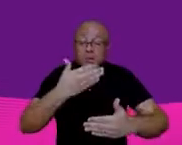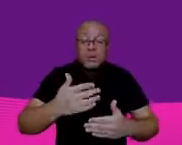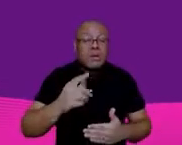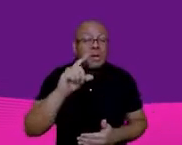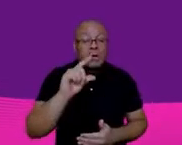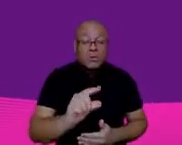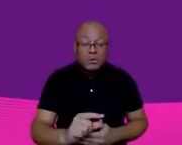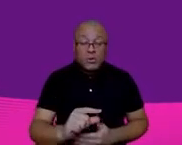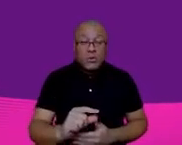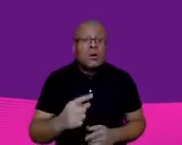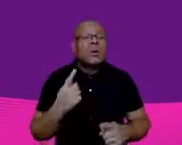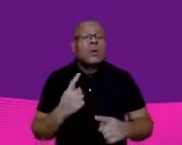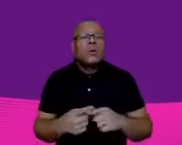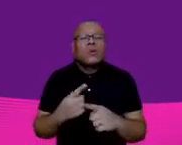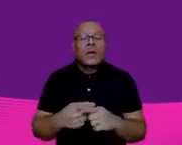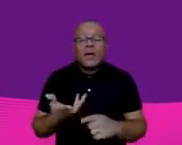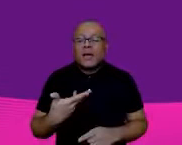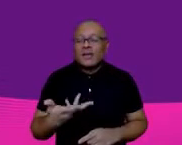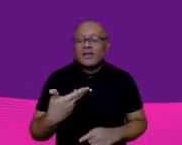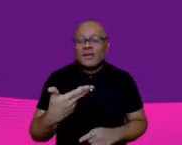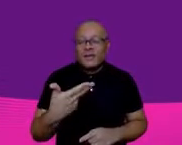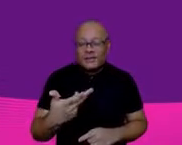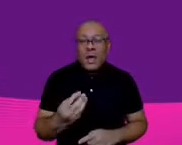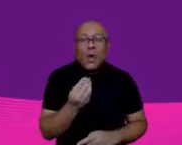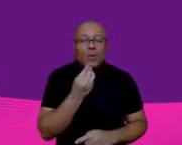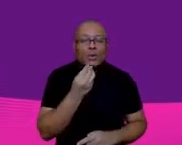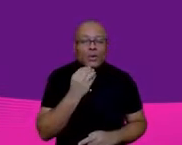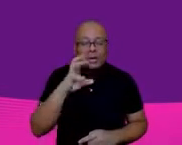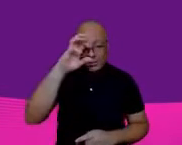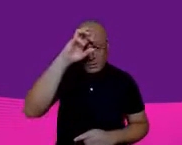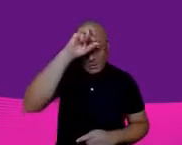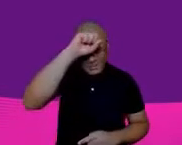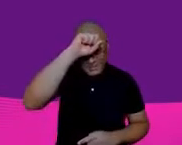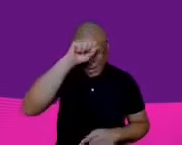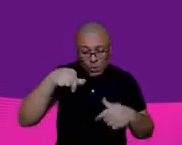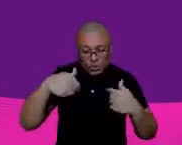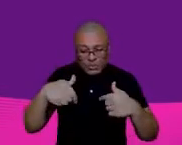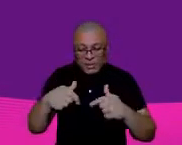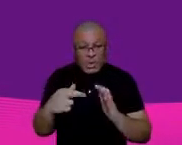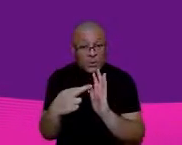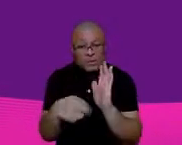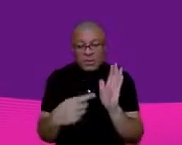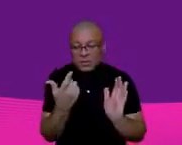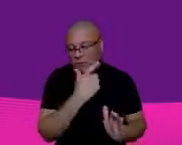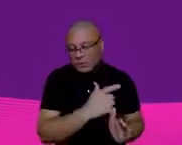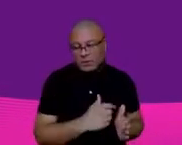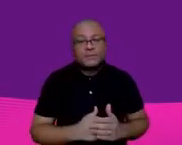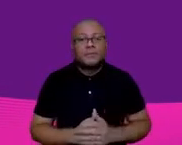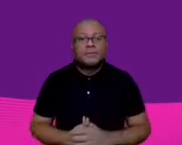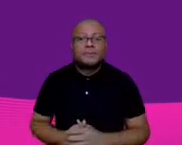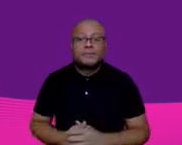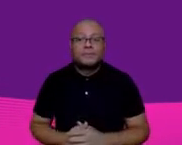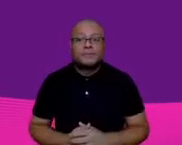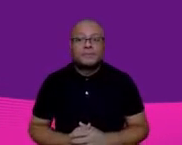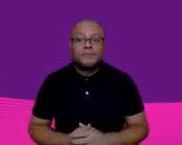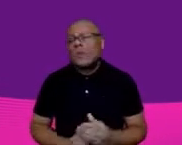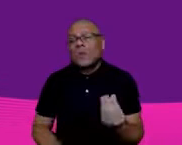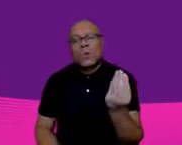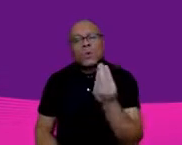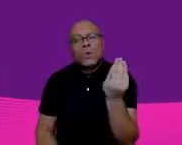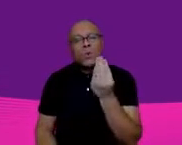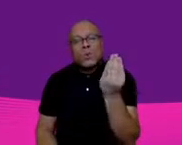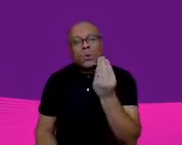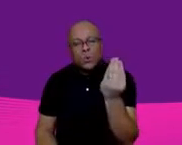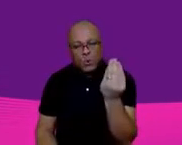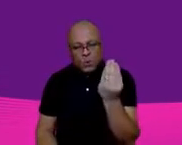ele agilize esses ganhos aí, essa precisão de resultado. E como justificativa fonte pagadoras,